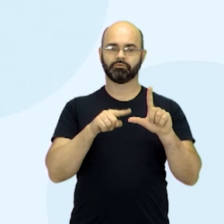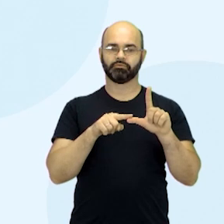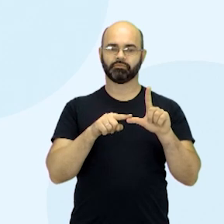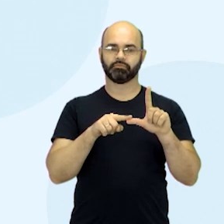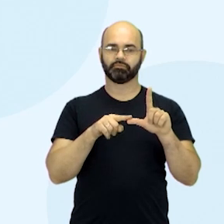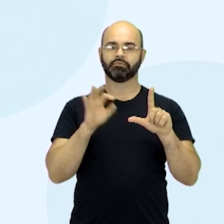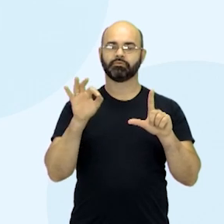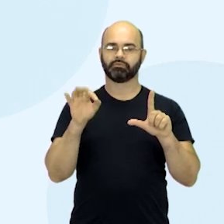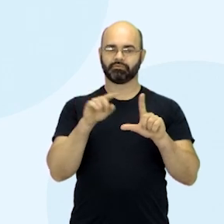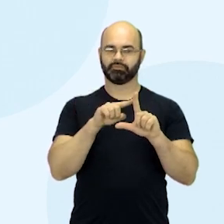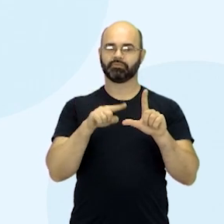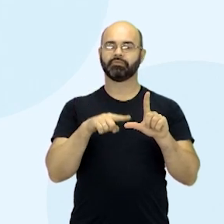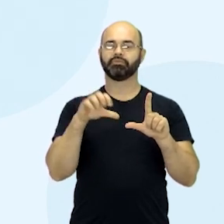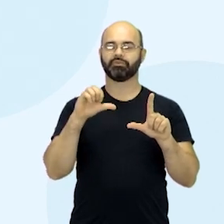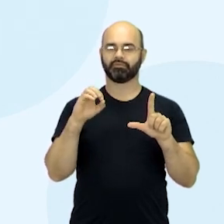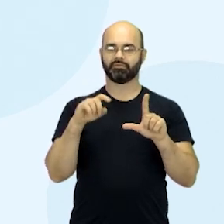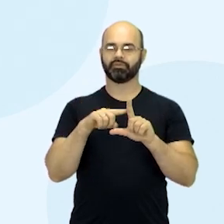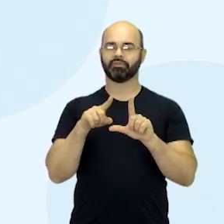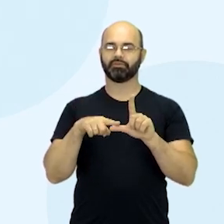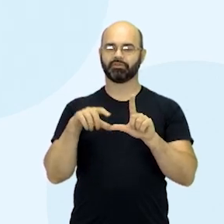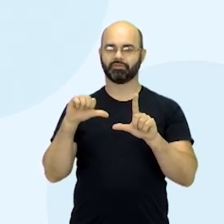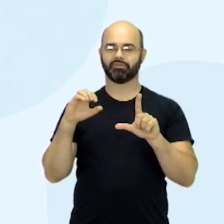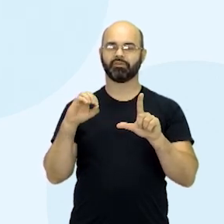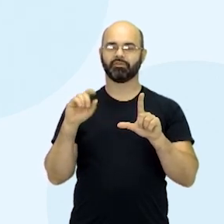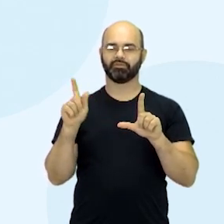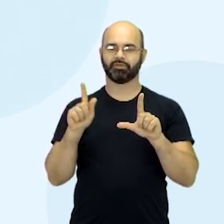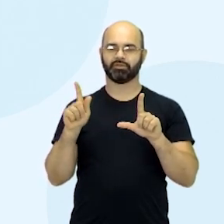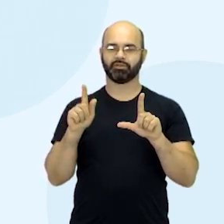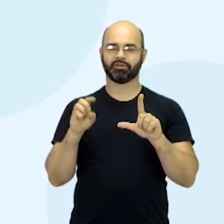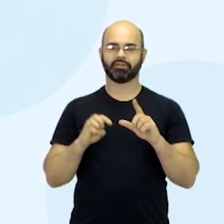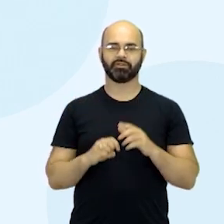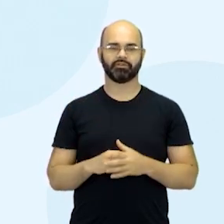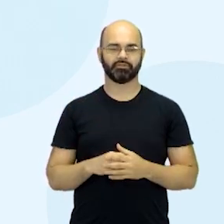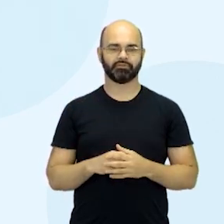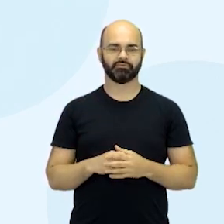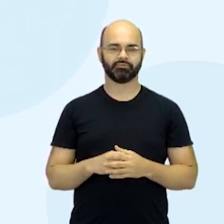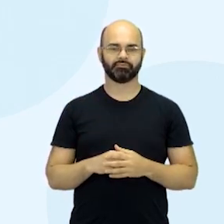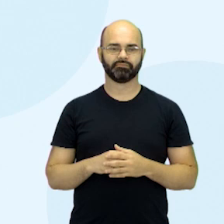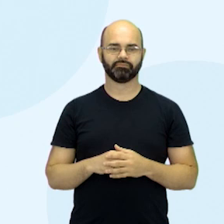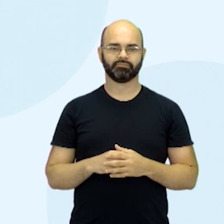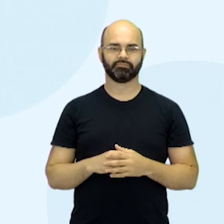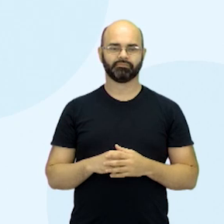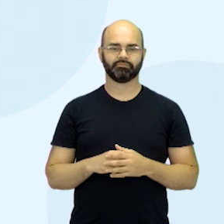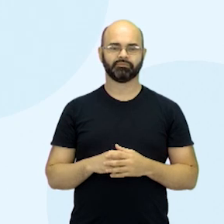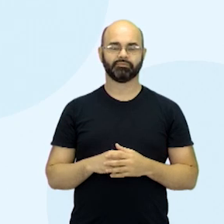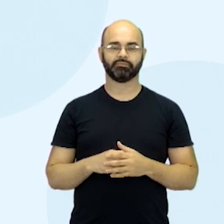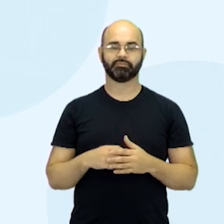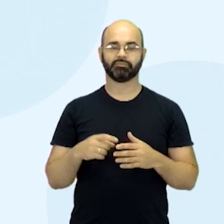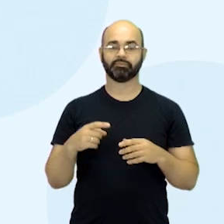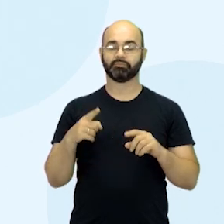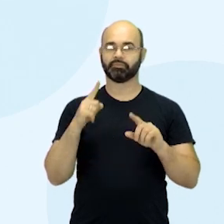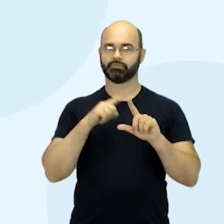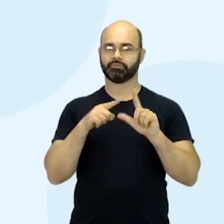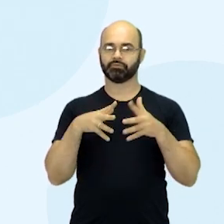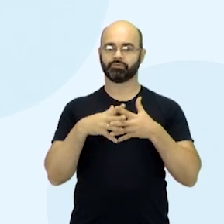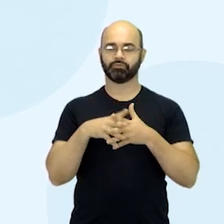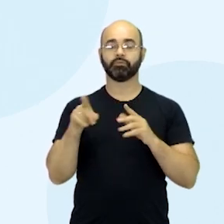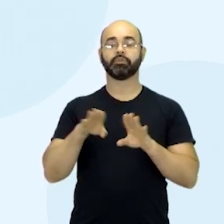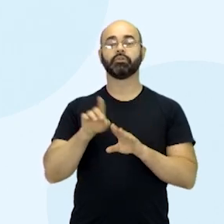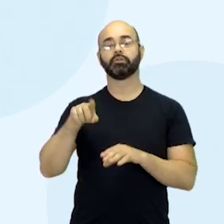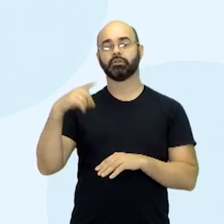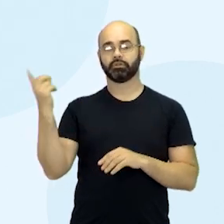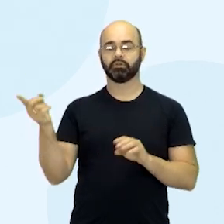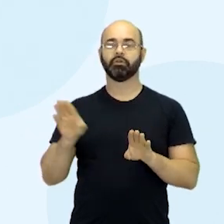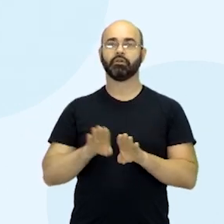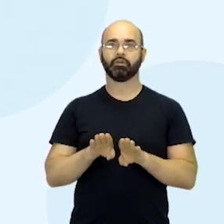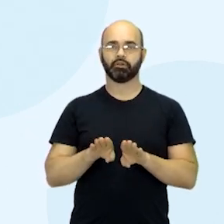o ângulo reto pra dar também, né? reto. Deixa eu apagar esses tracinhos aqui, porque senão vai parecer que eles têm a mesma medida, né? E do outro lado? Do outro